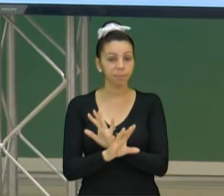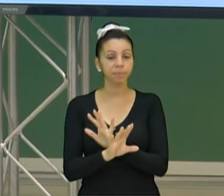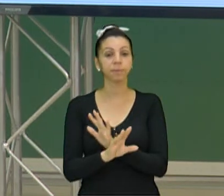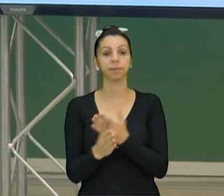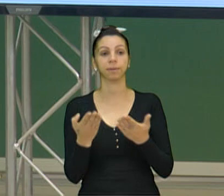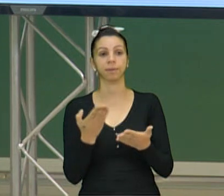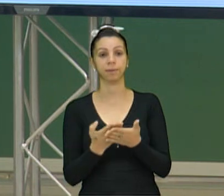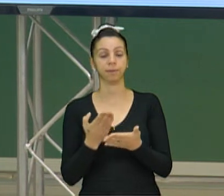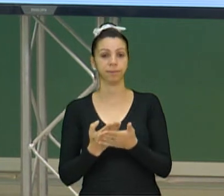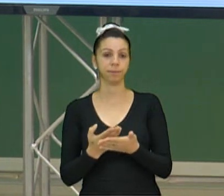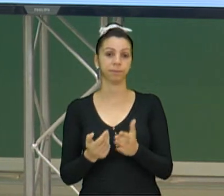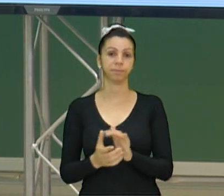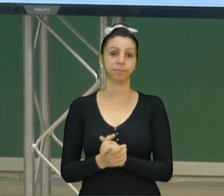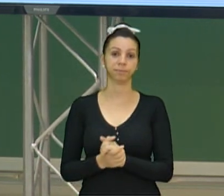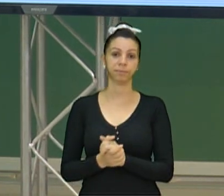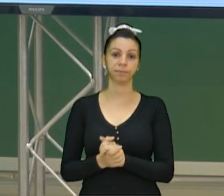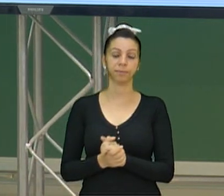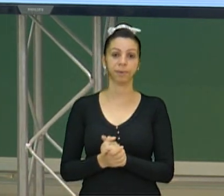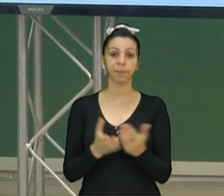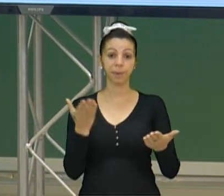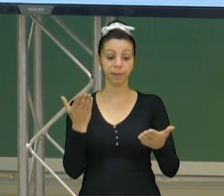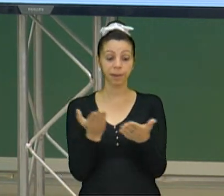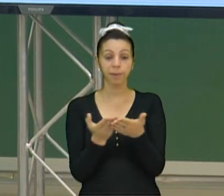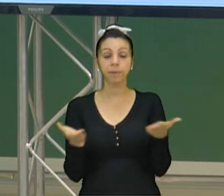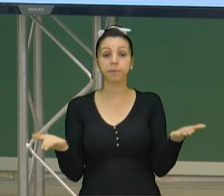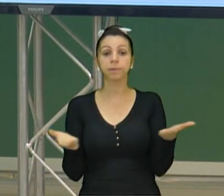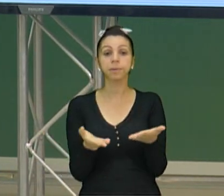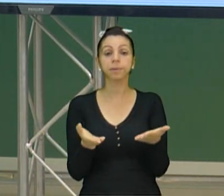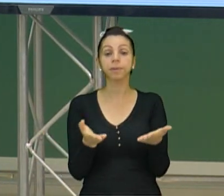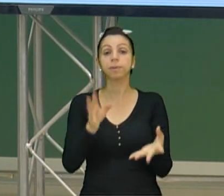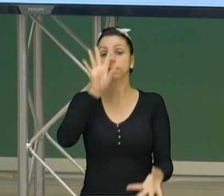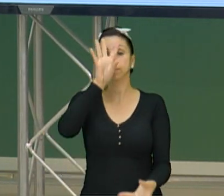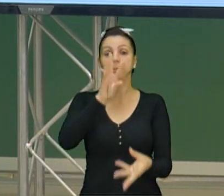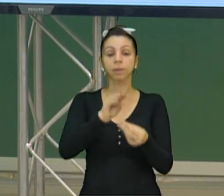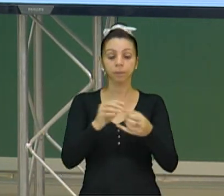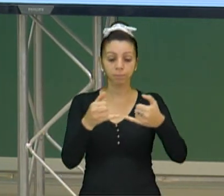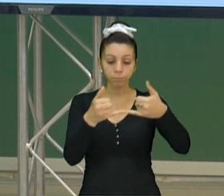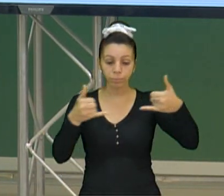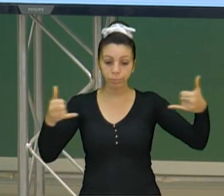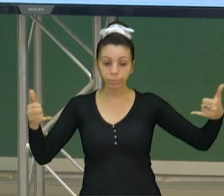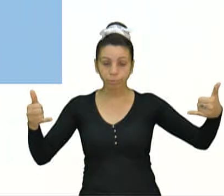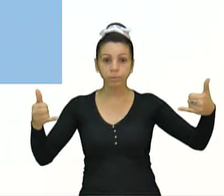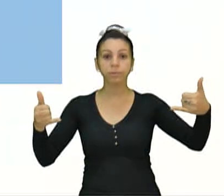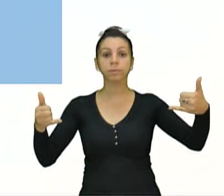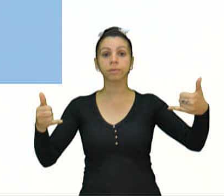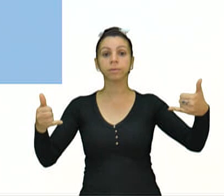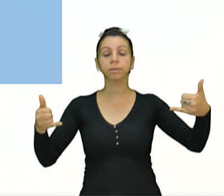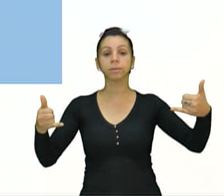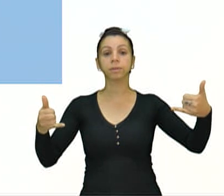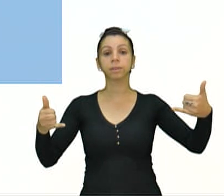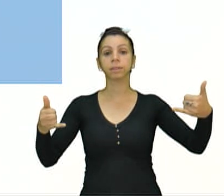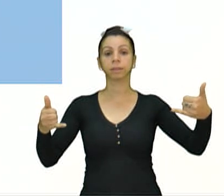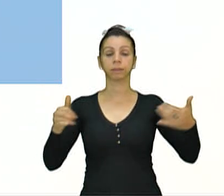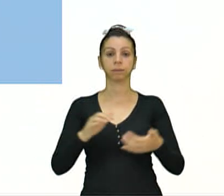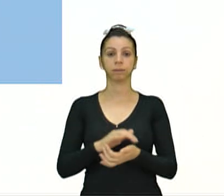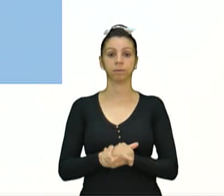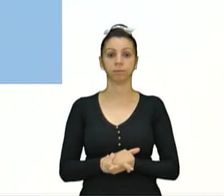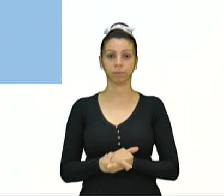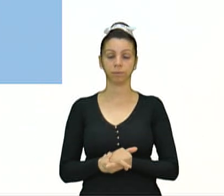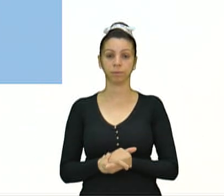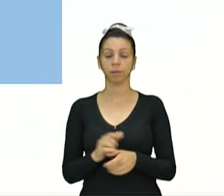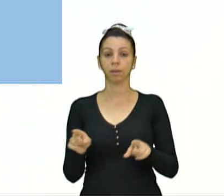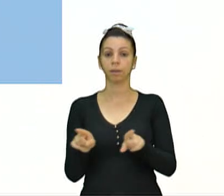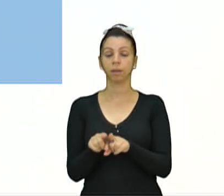aqui. Na aula de hoje, né, a gente interpretou uma linha do tempo, a gente conversou sobre as formas de transmissão das